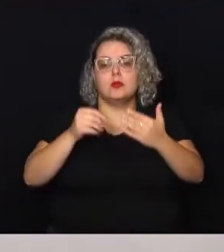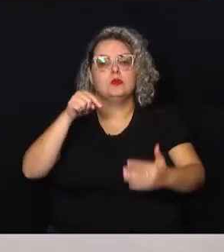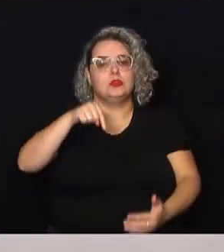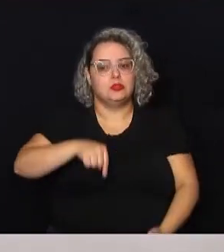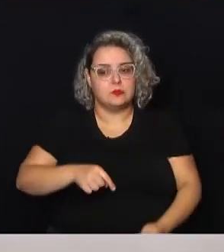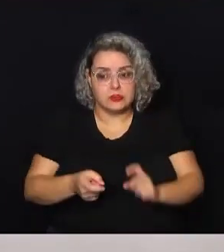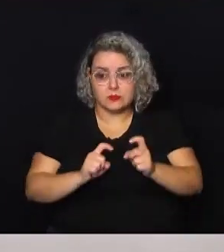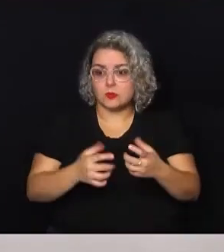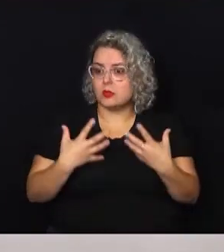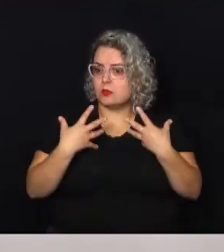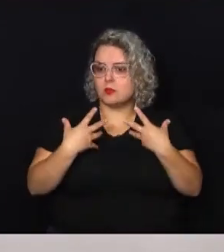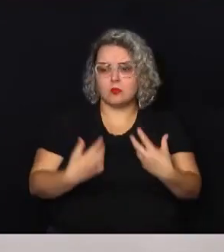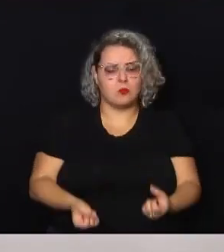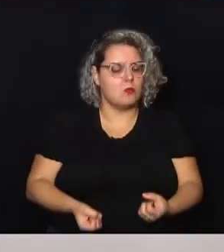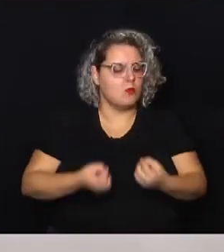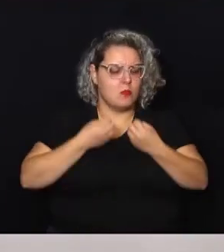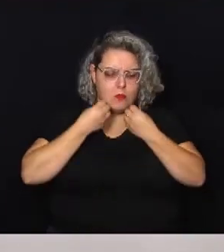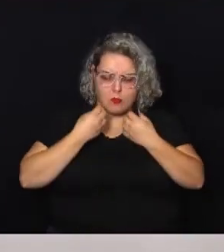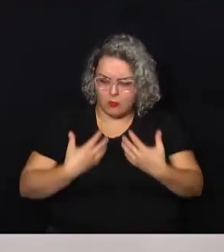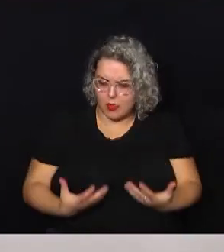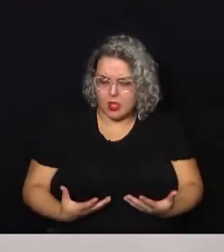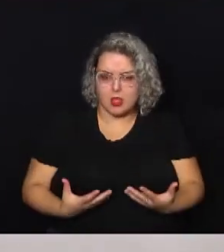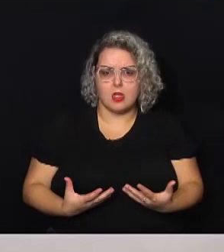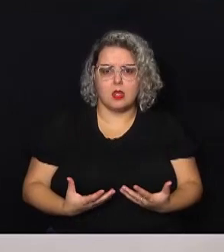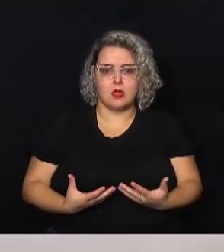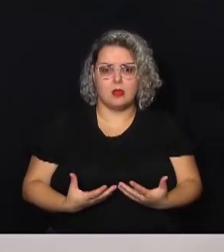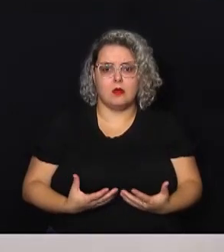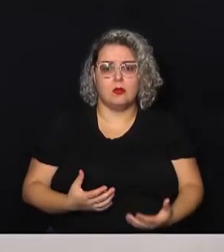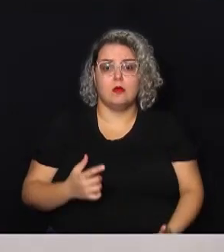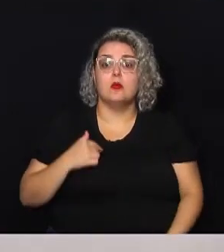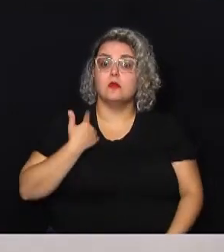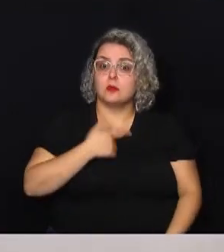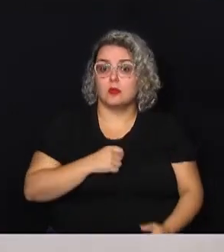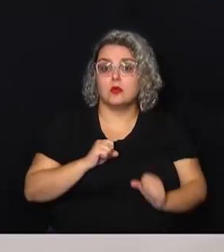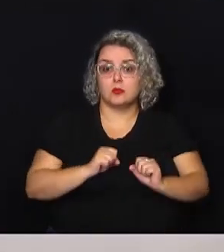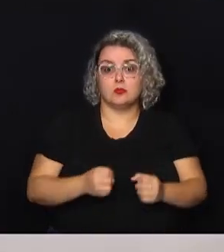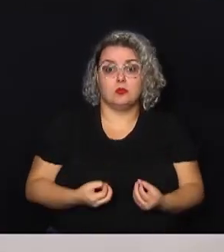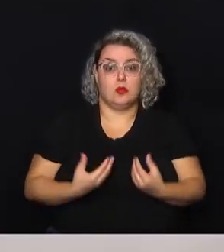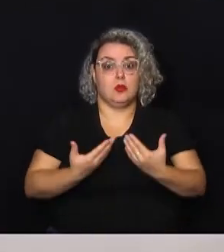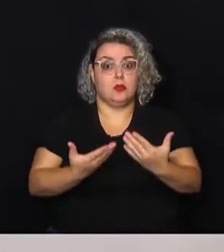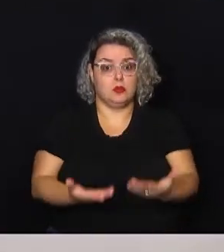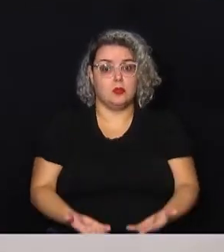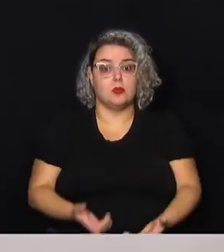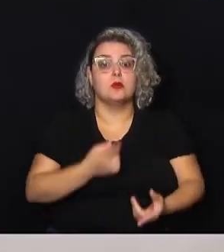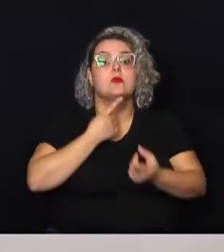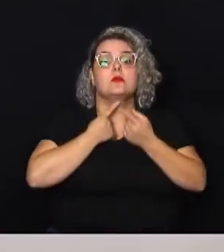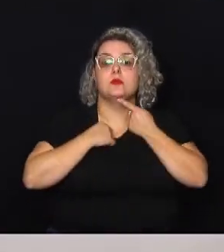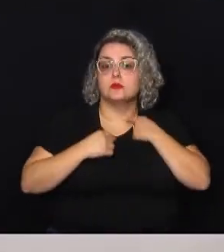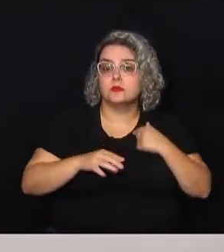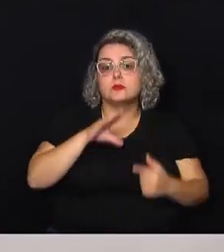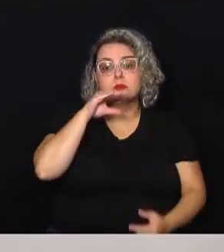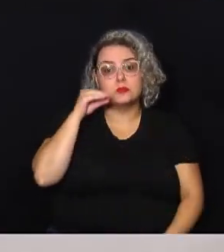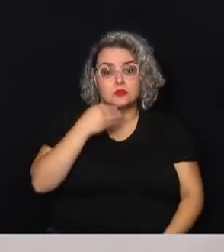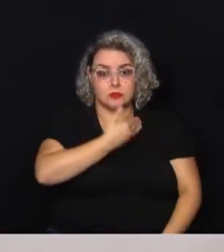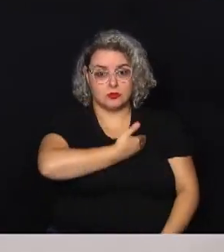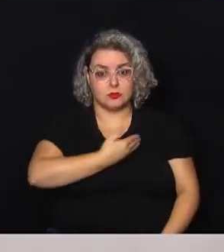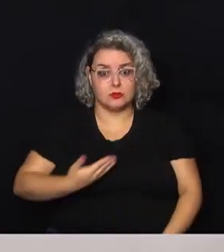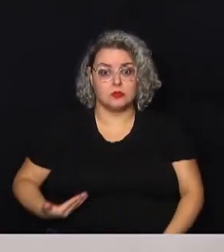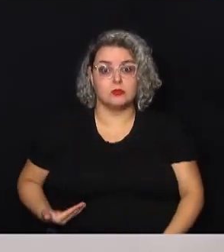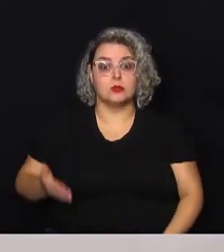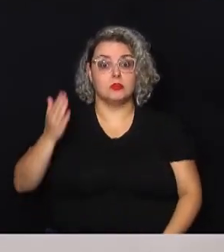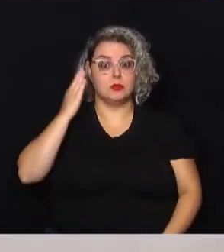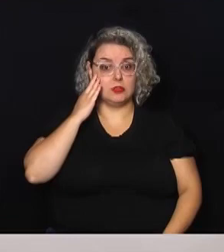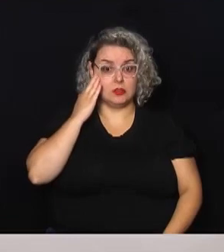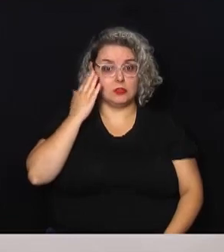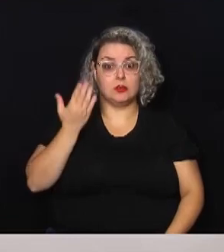ele nos recepcionou muito bem né a gente pode expor as necessidades dos Servidores e a gente entende